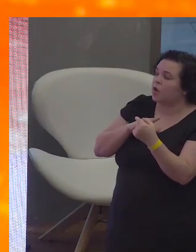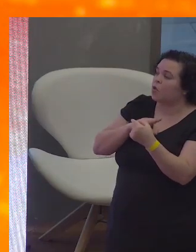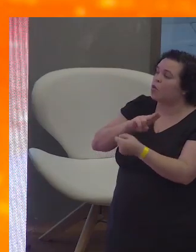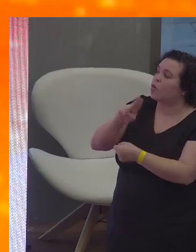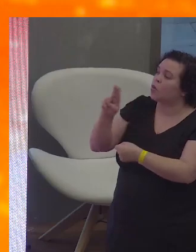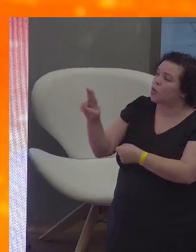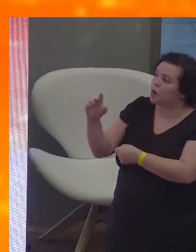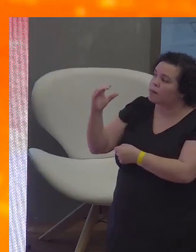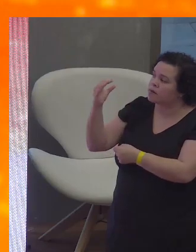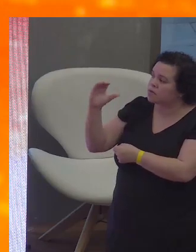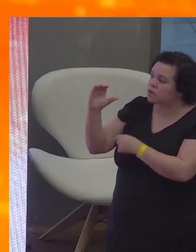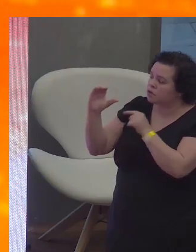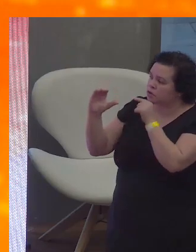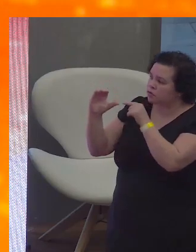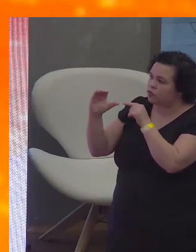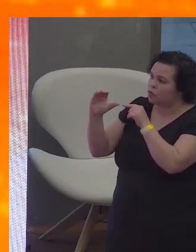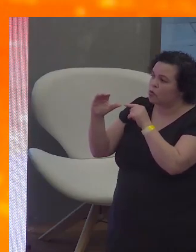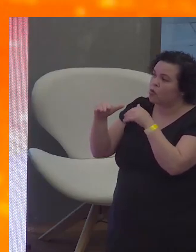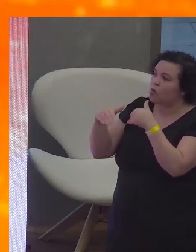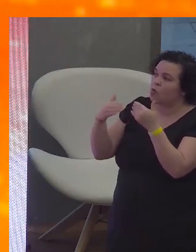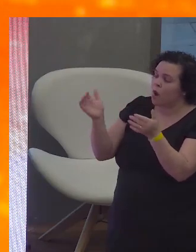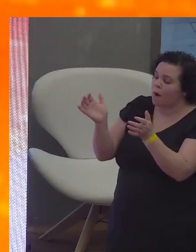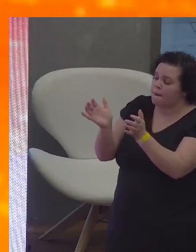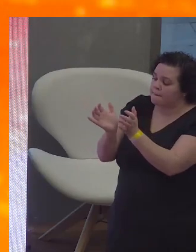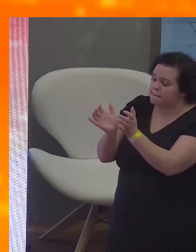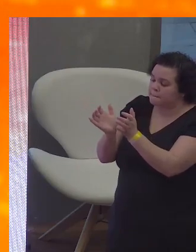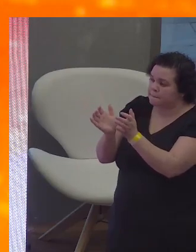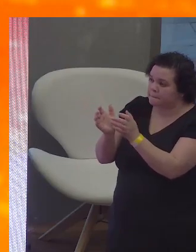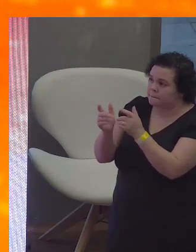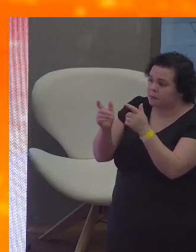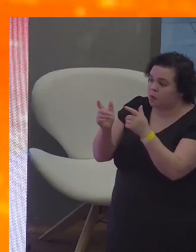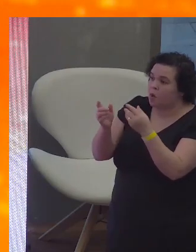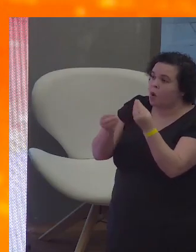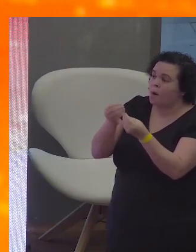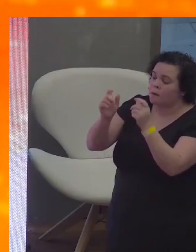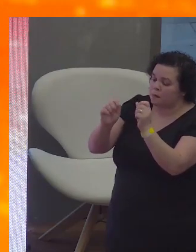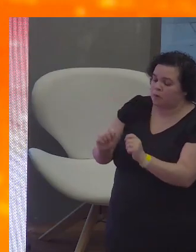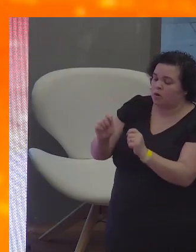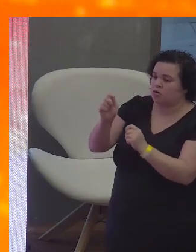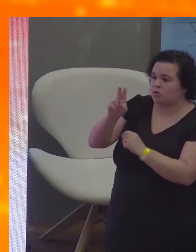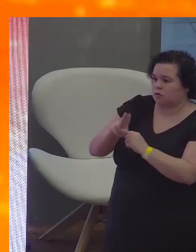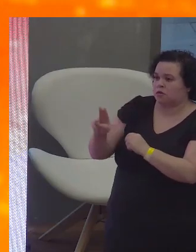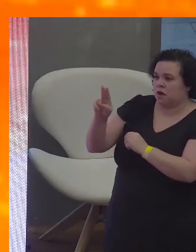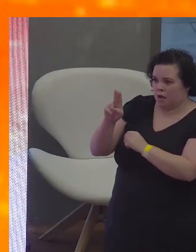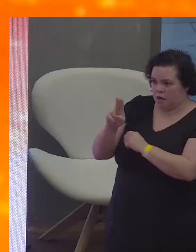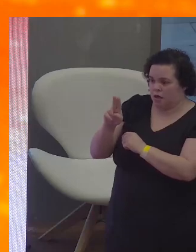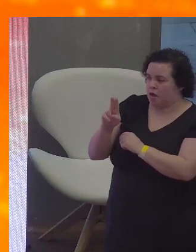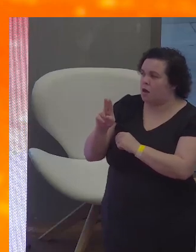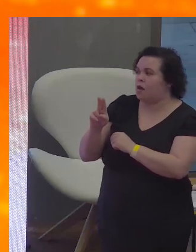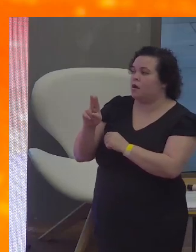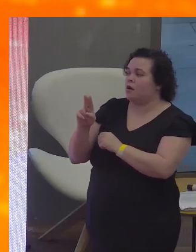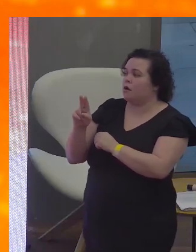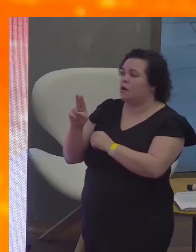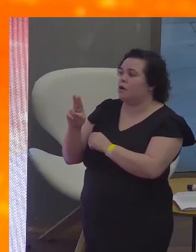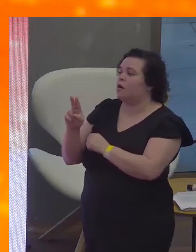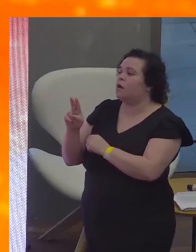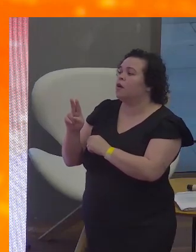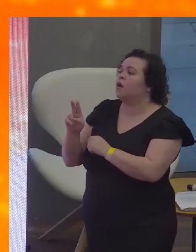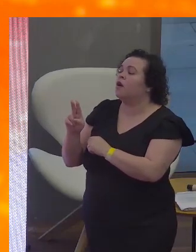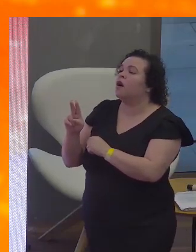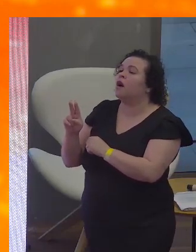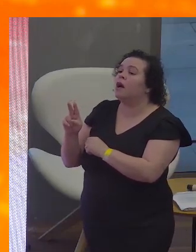nome científico, qual é a parte que deve ser utilizada e em que